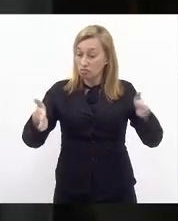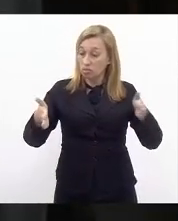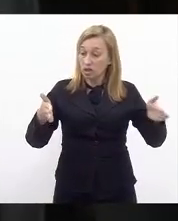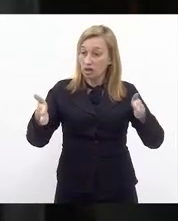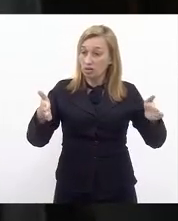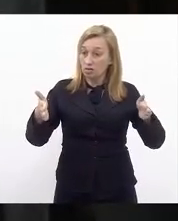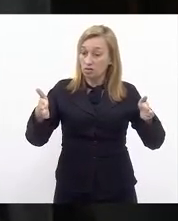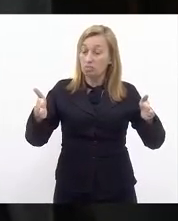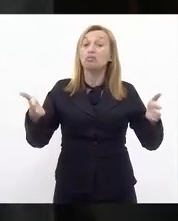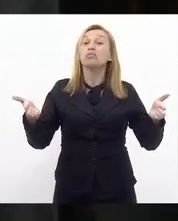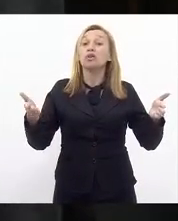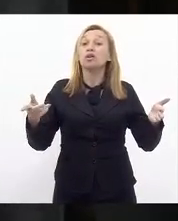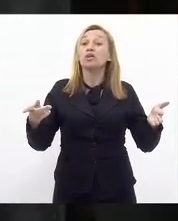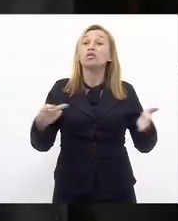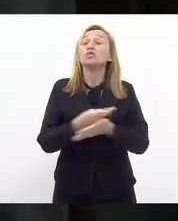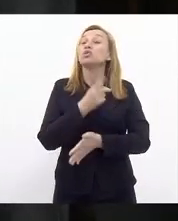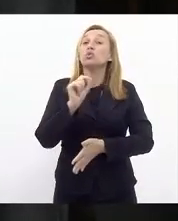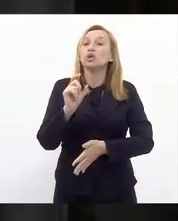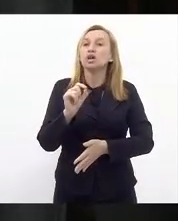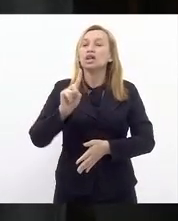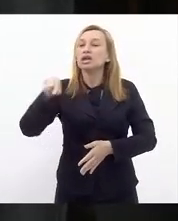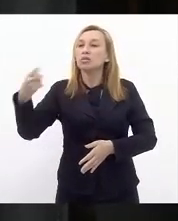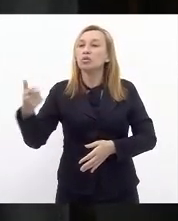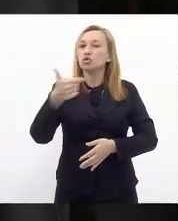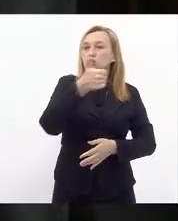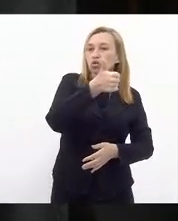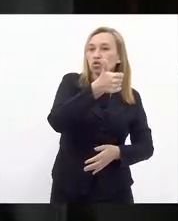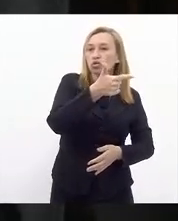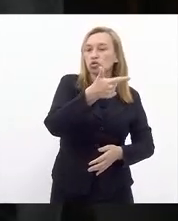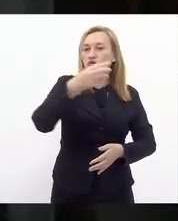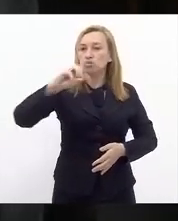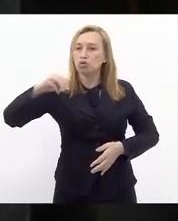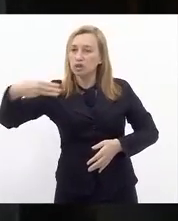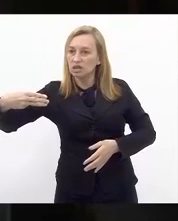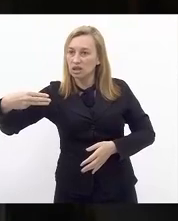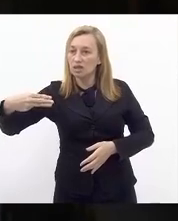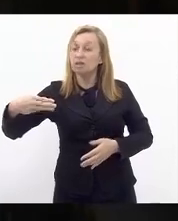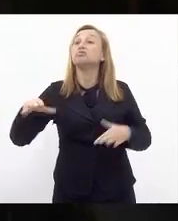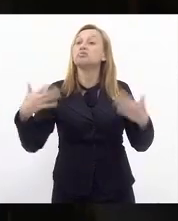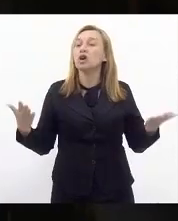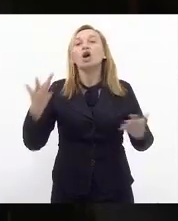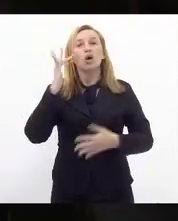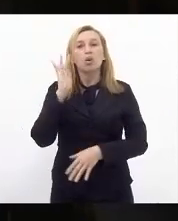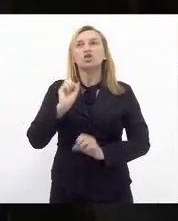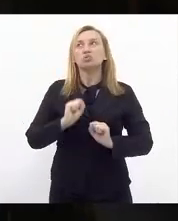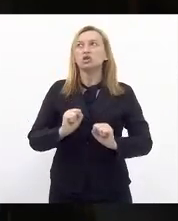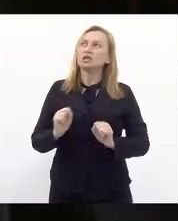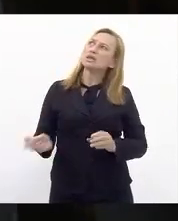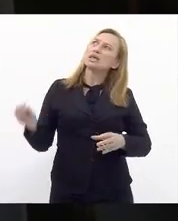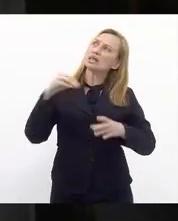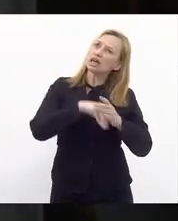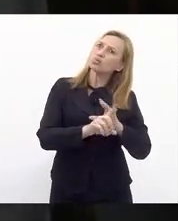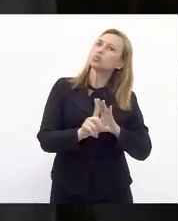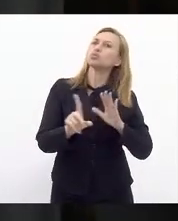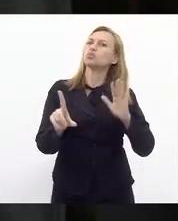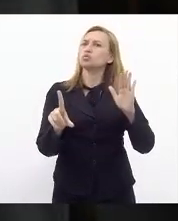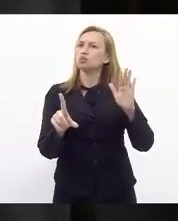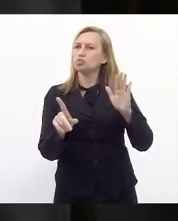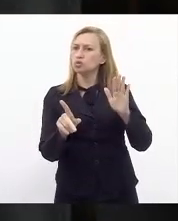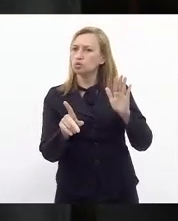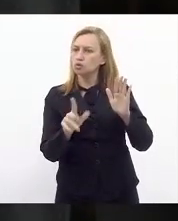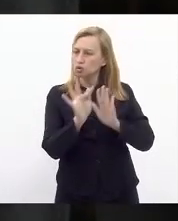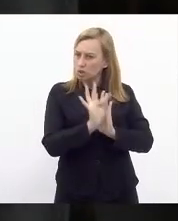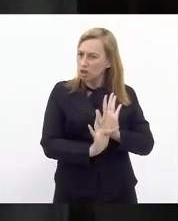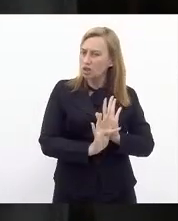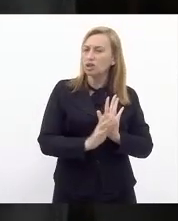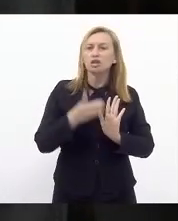aqui bom e depois de 2013 Então eu acho que podia ter no texto Deputado Márcio Pacheco